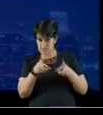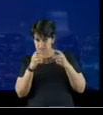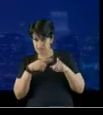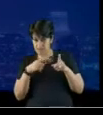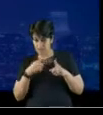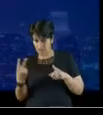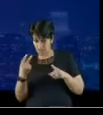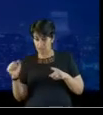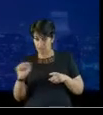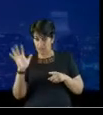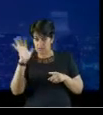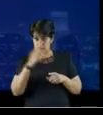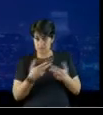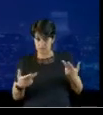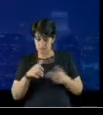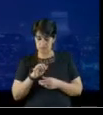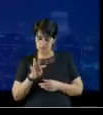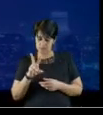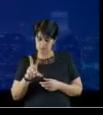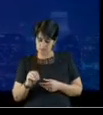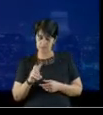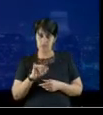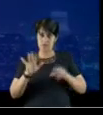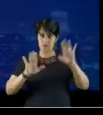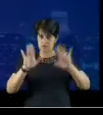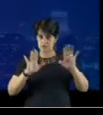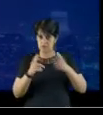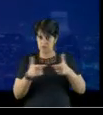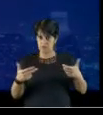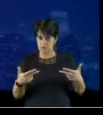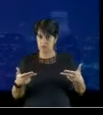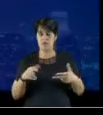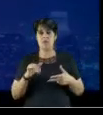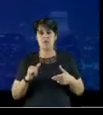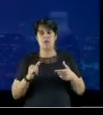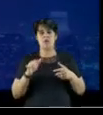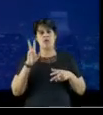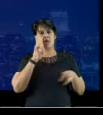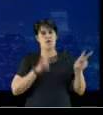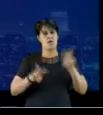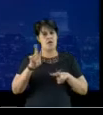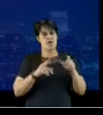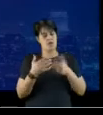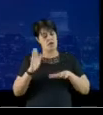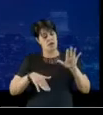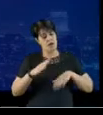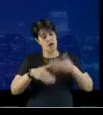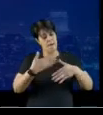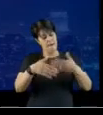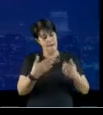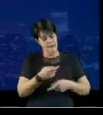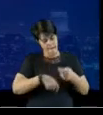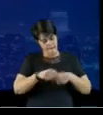ativo e arrematem lotes no certame, visando apenas a posterior comercialização de